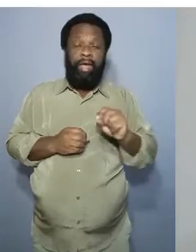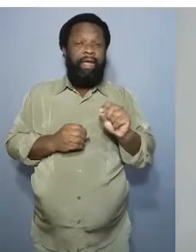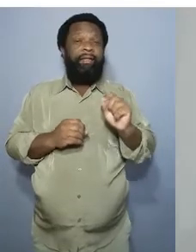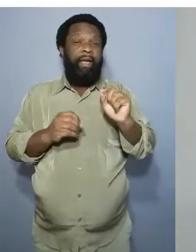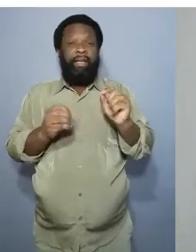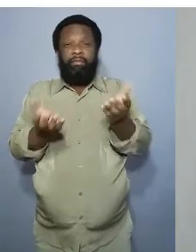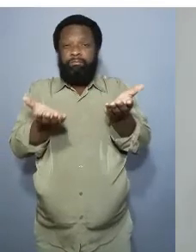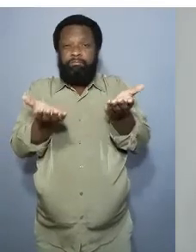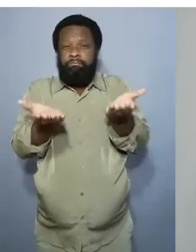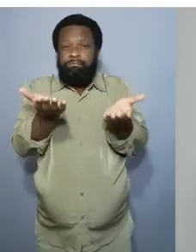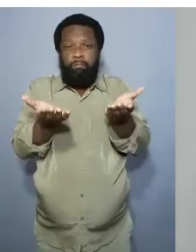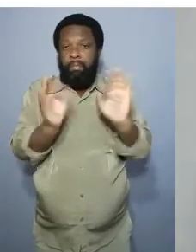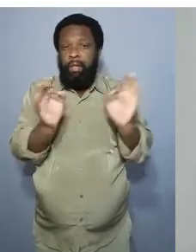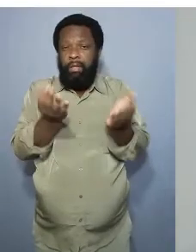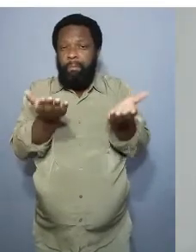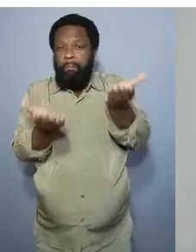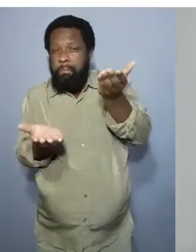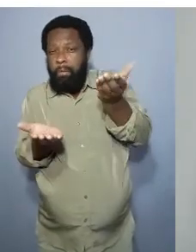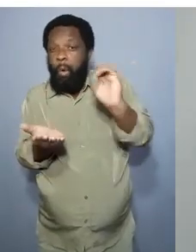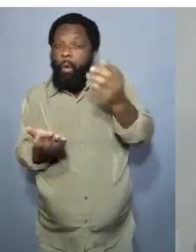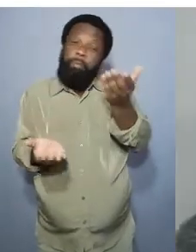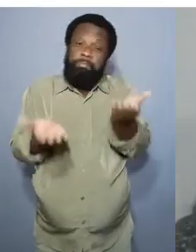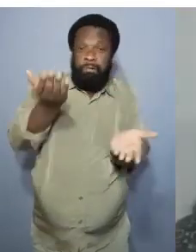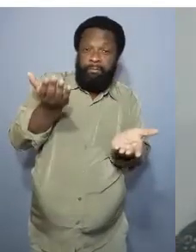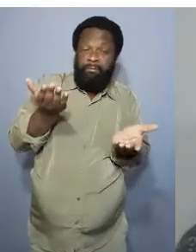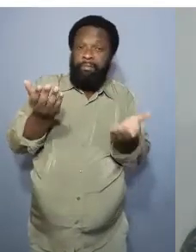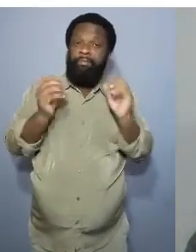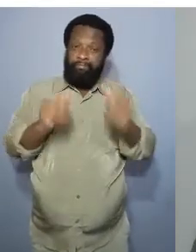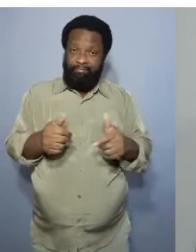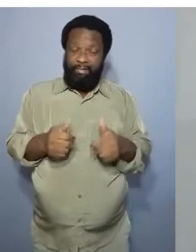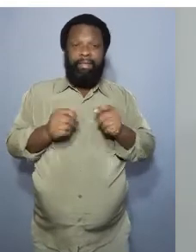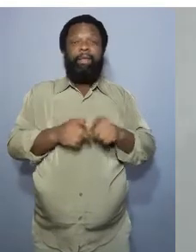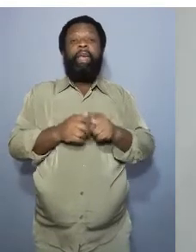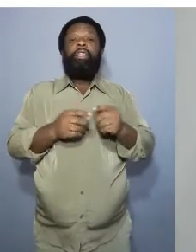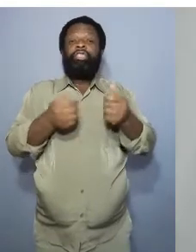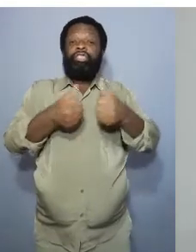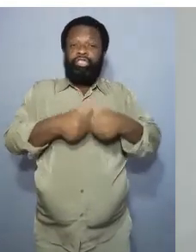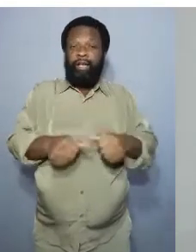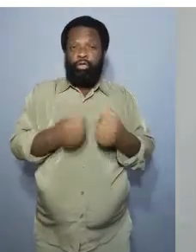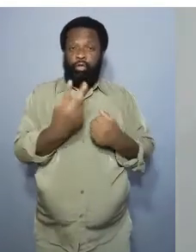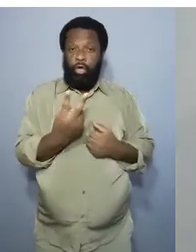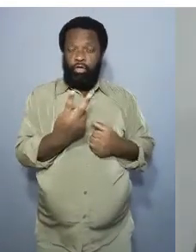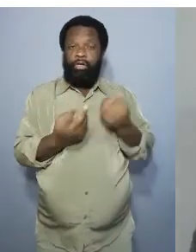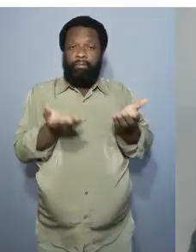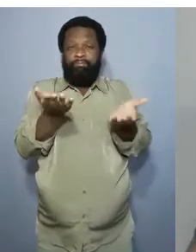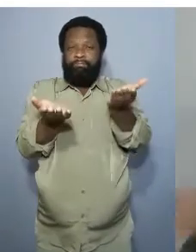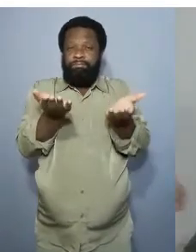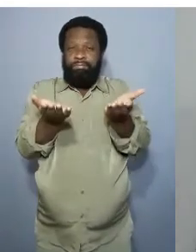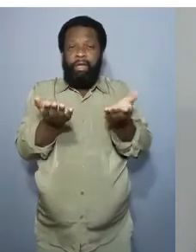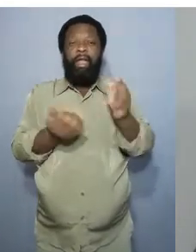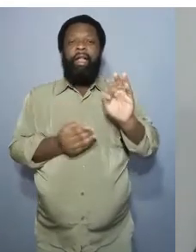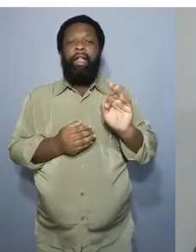estado menos estável, tudo bem? Então o estado mais estável é o estado fundamental, e o estado menos estável é